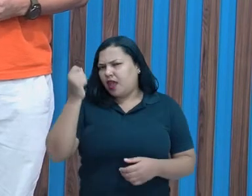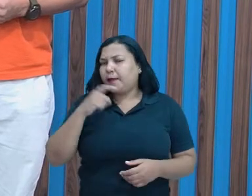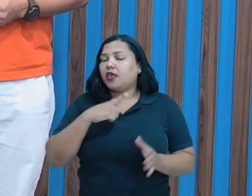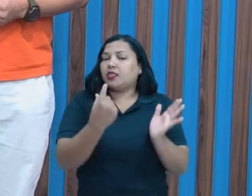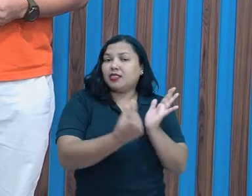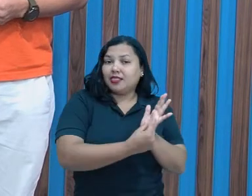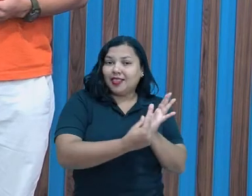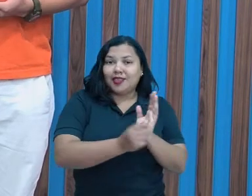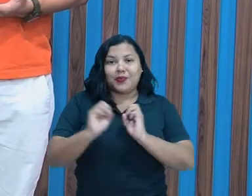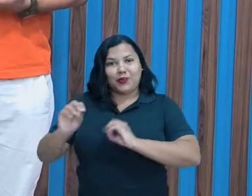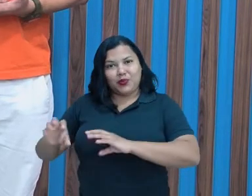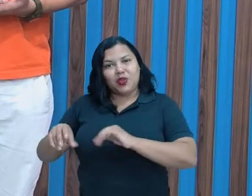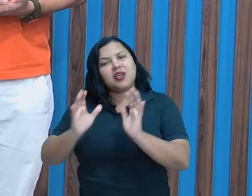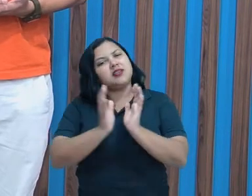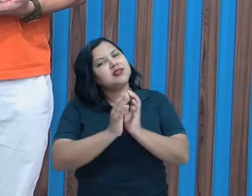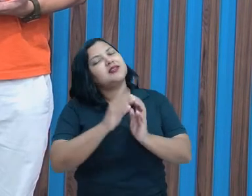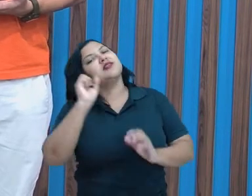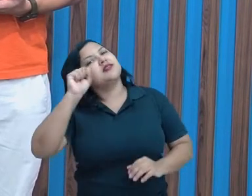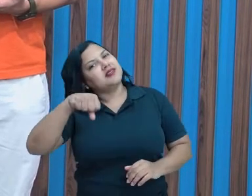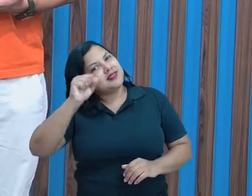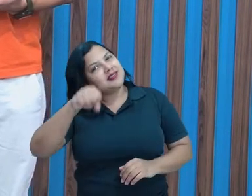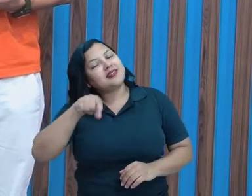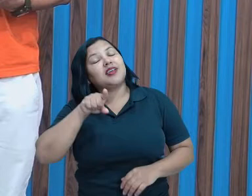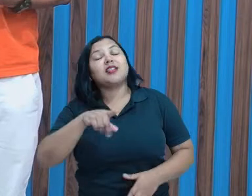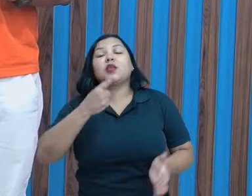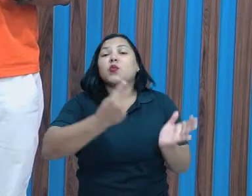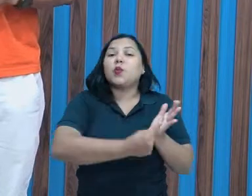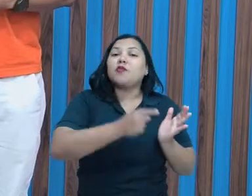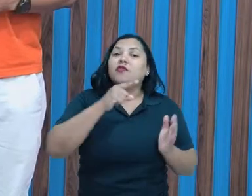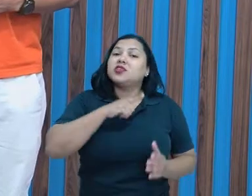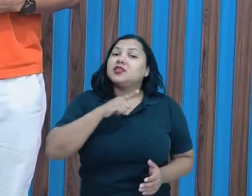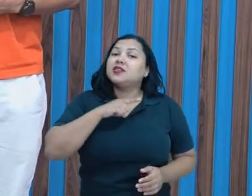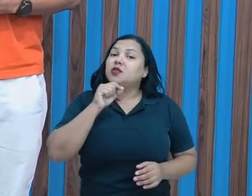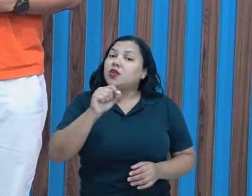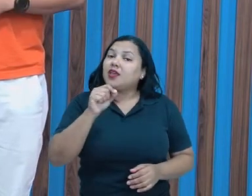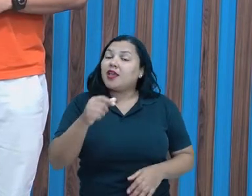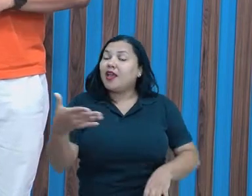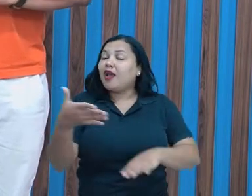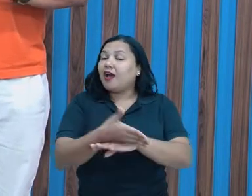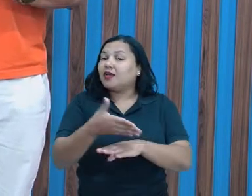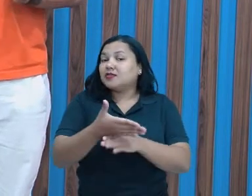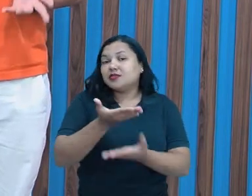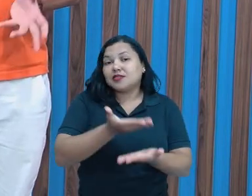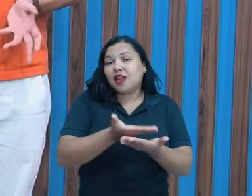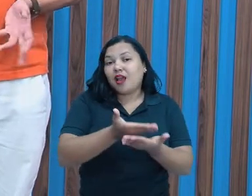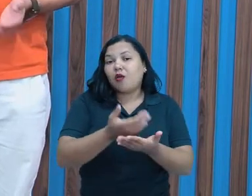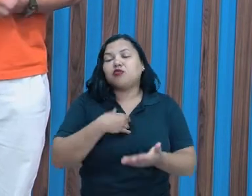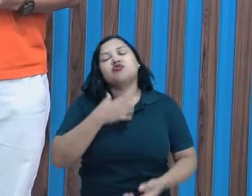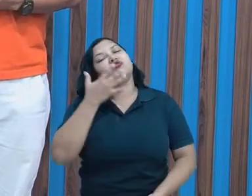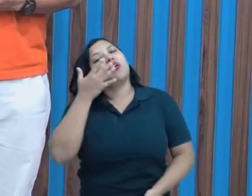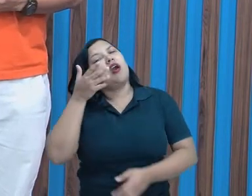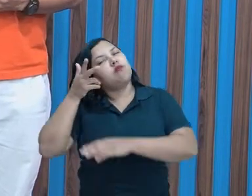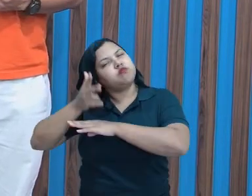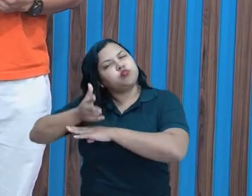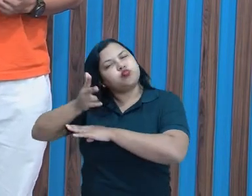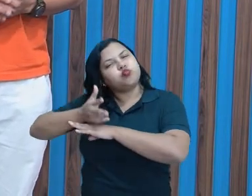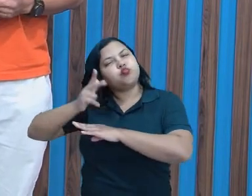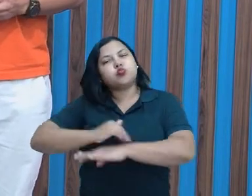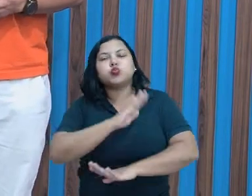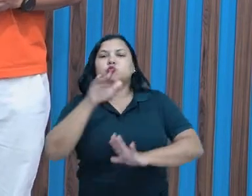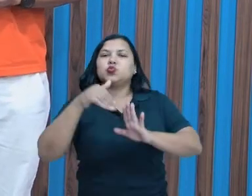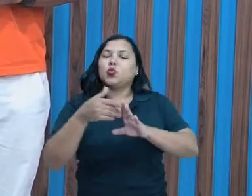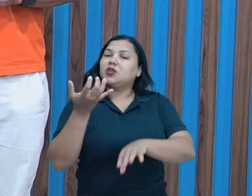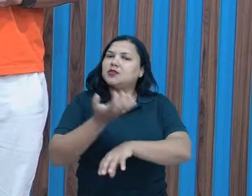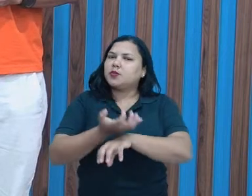do Educa Recife, né? Com o aplicativo, você tem acesso às aulas que já foram gravadas de todas as disciplinas, sem consumir sua